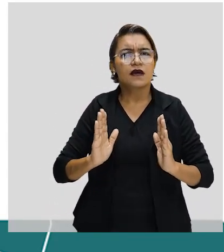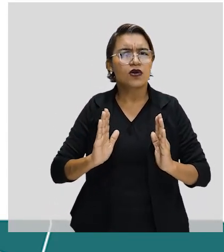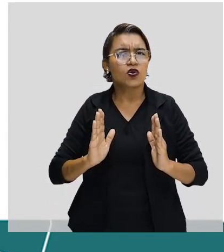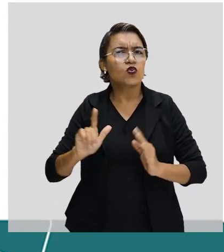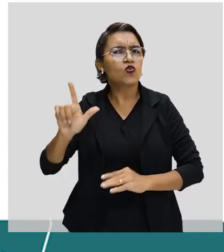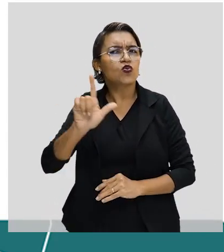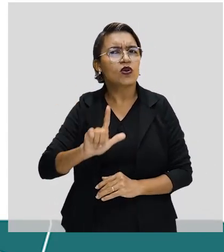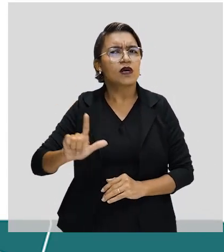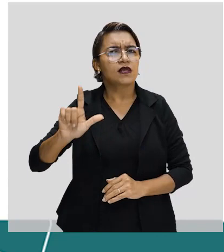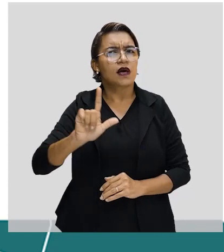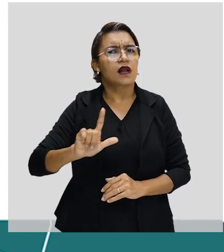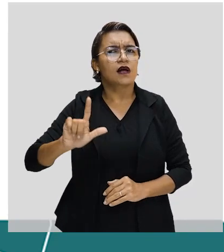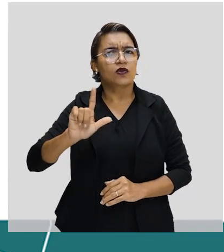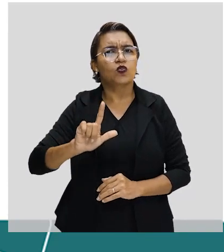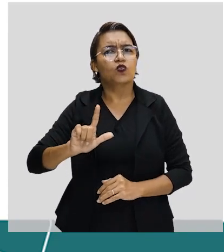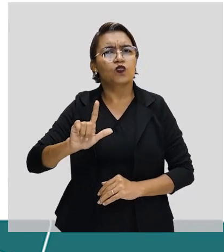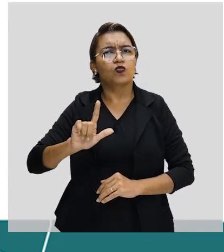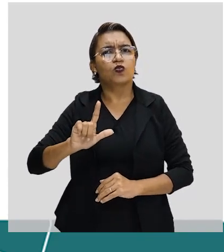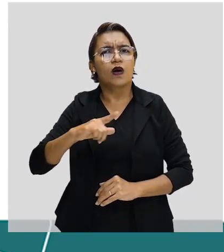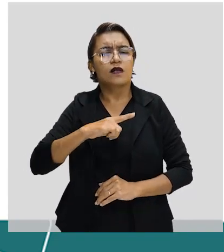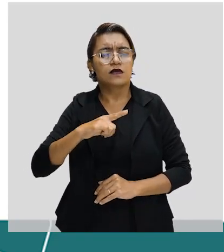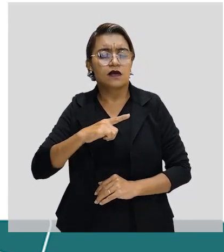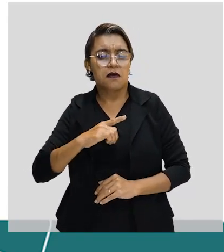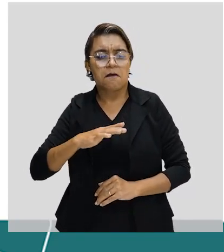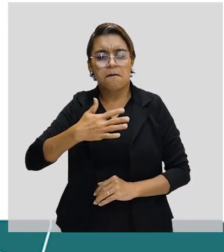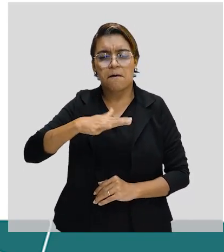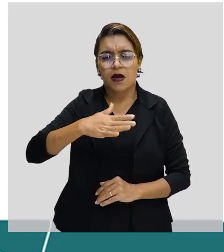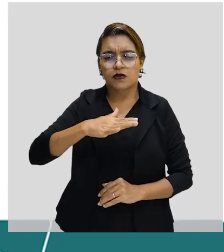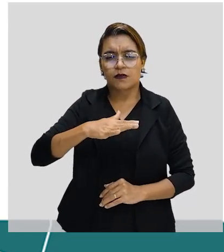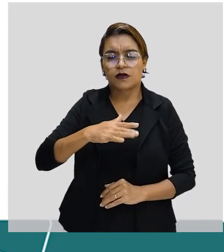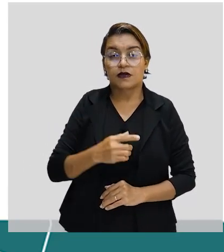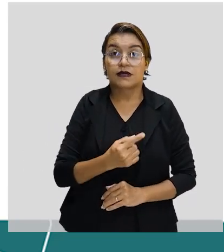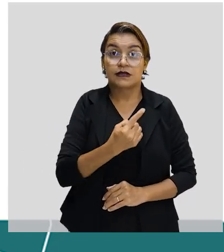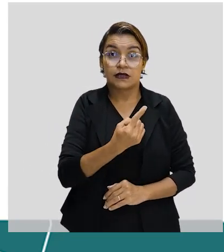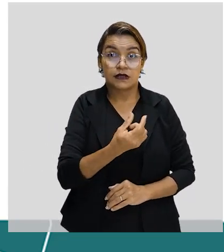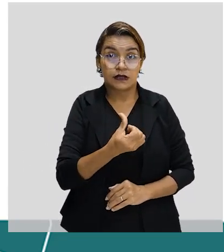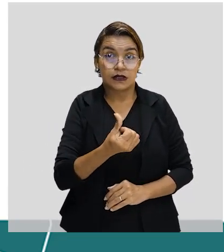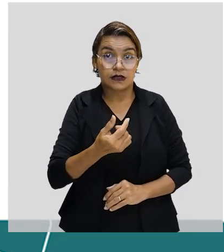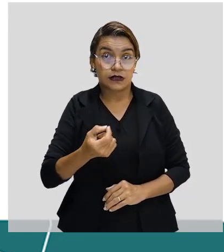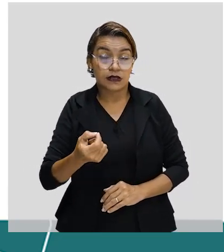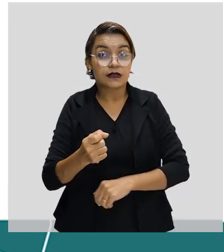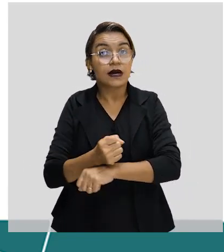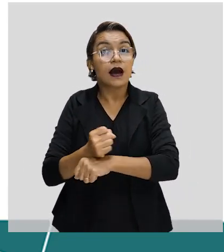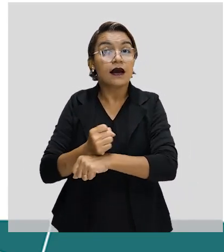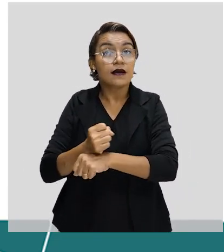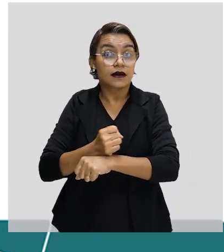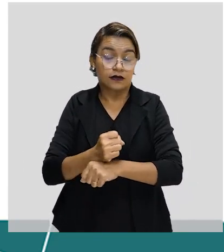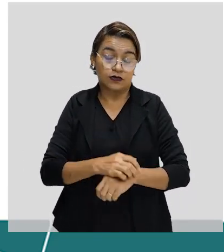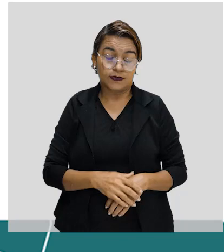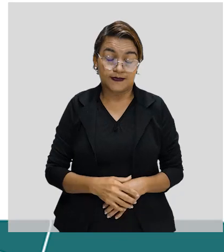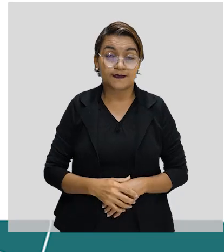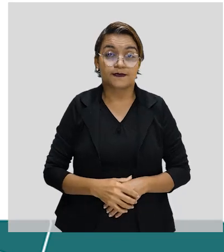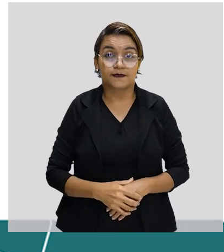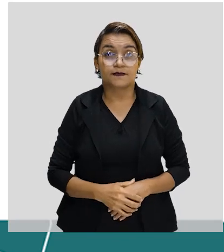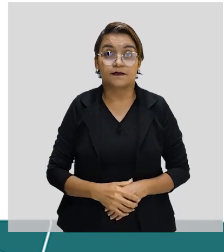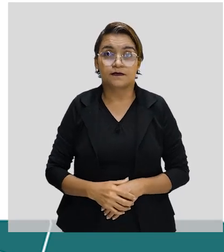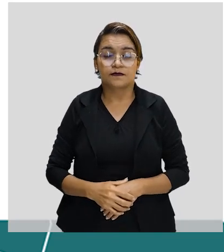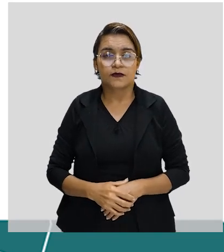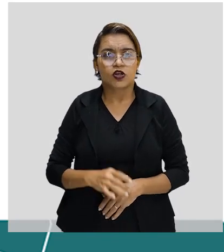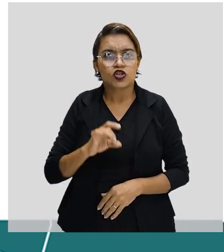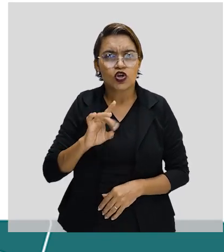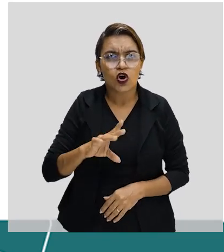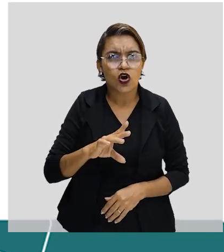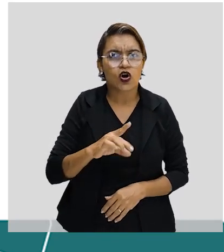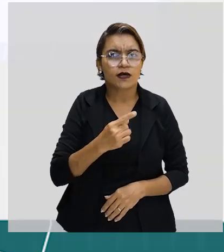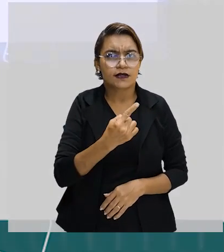para país vai variar mas em média tem só 160 anos de existência A